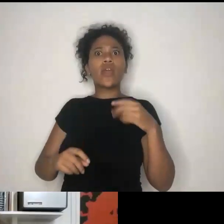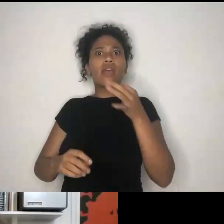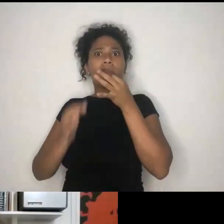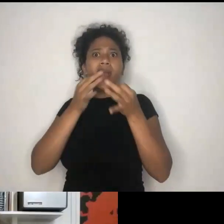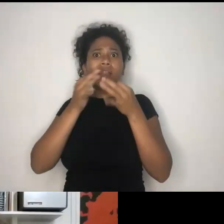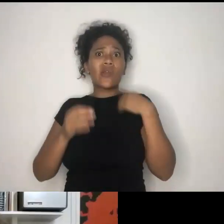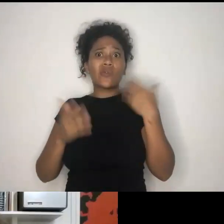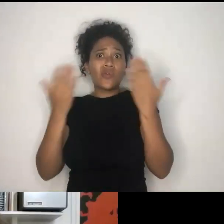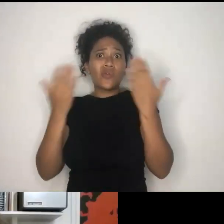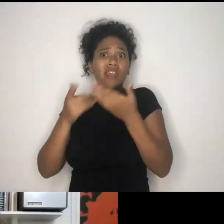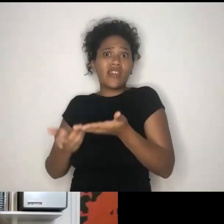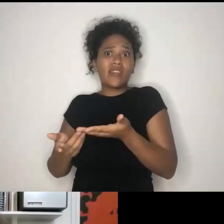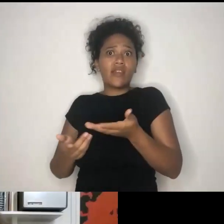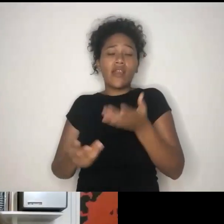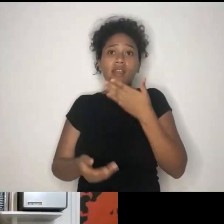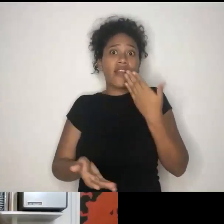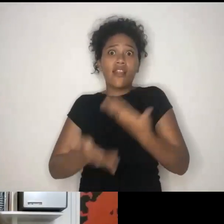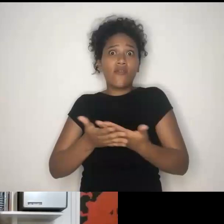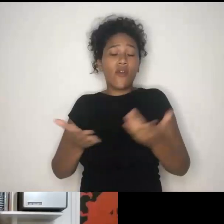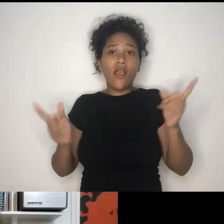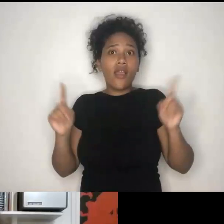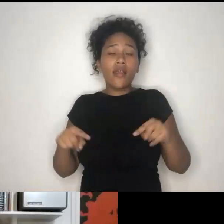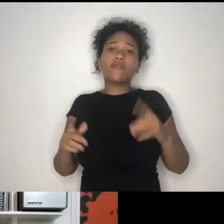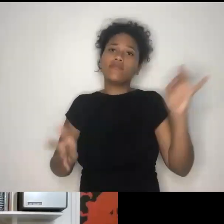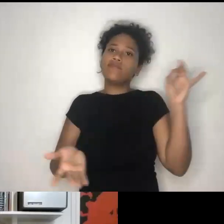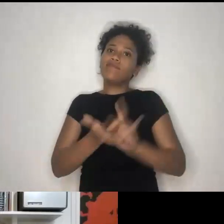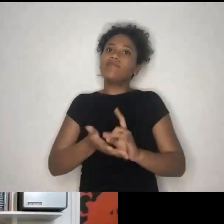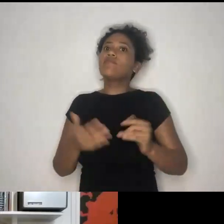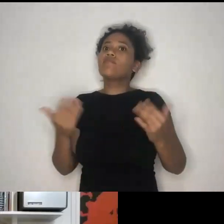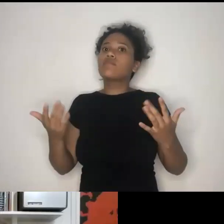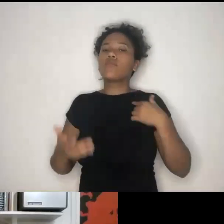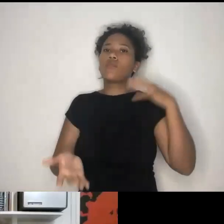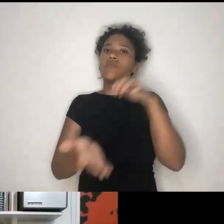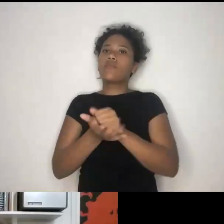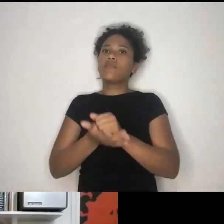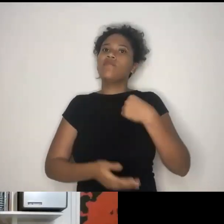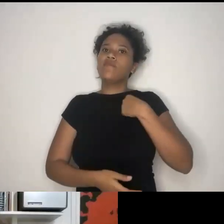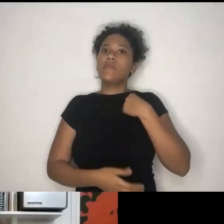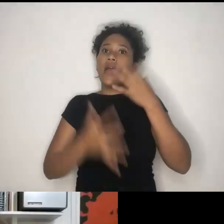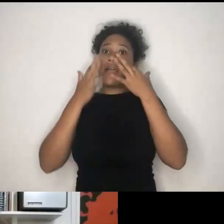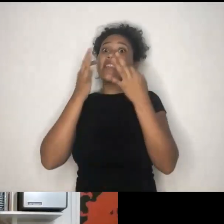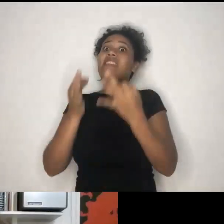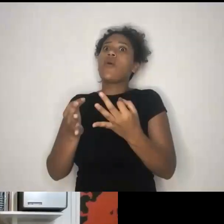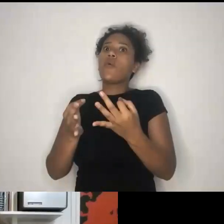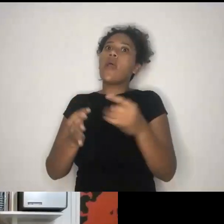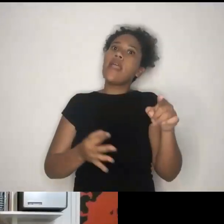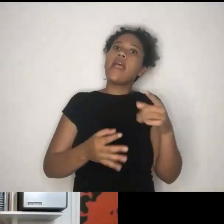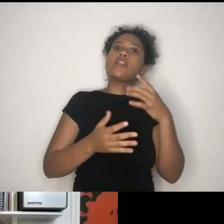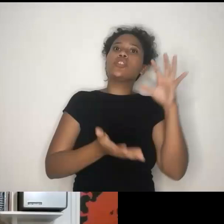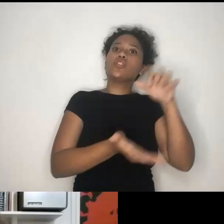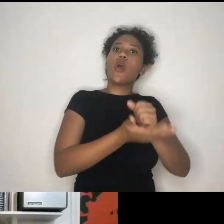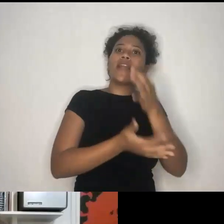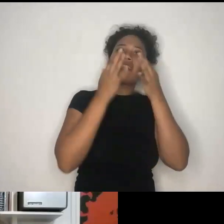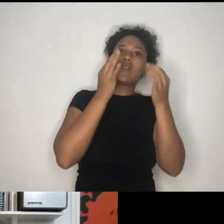local Isso é incrível Então mas o fato é que eu registrei o que me chamou atenção Ele registrou que chamou atenção